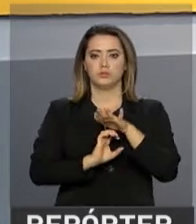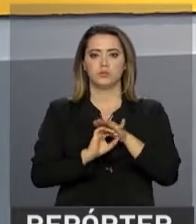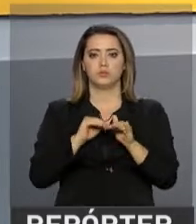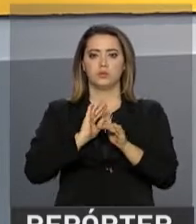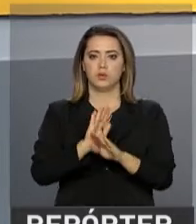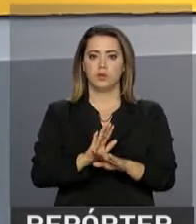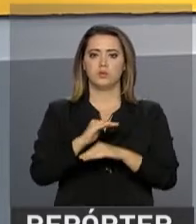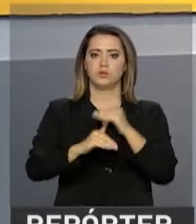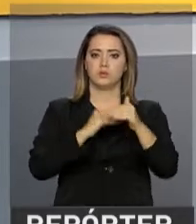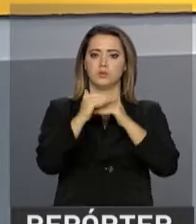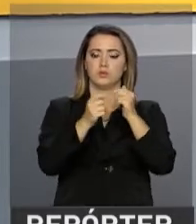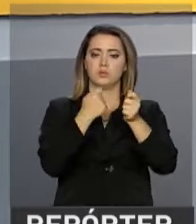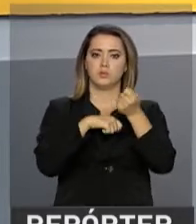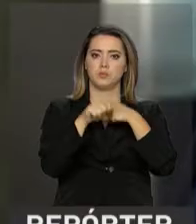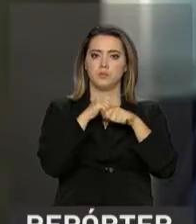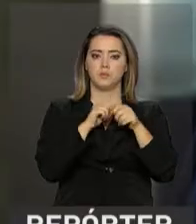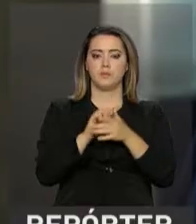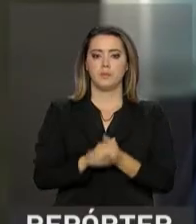no crescimento econômico